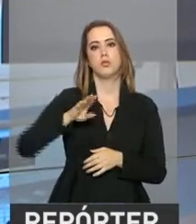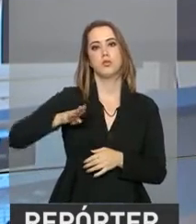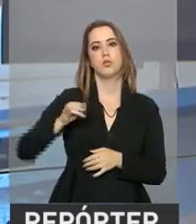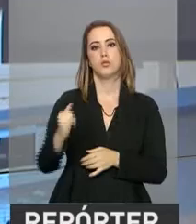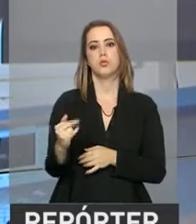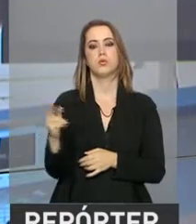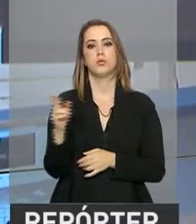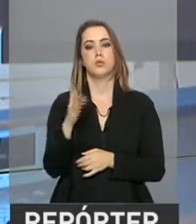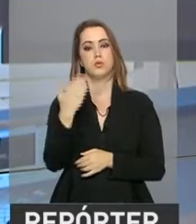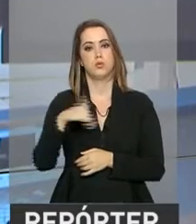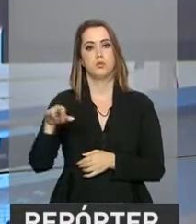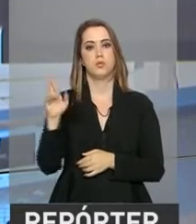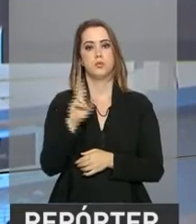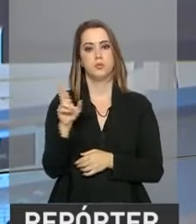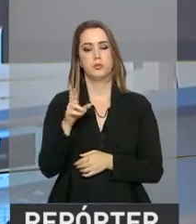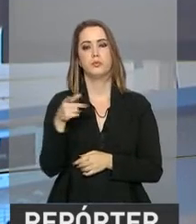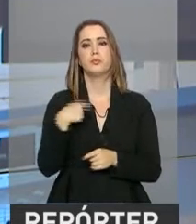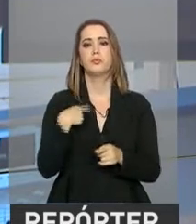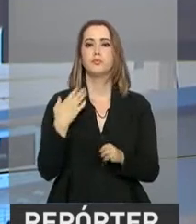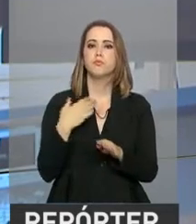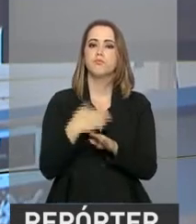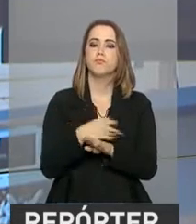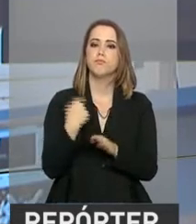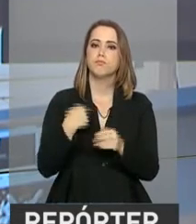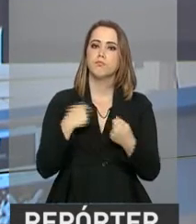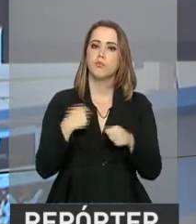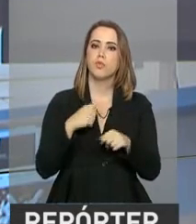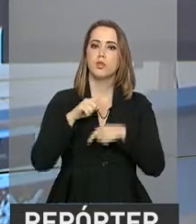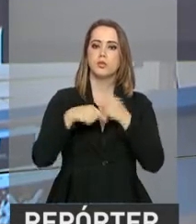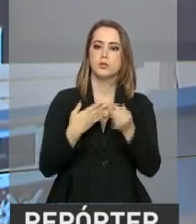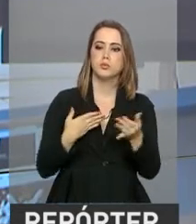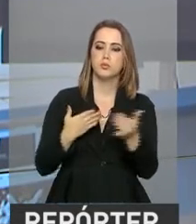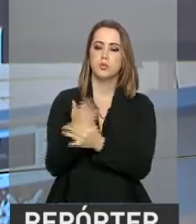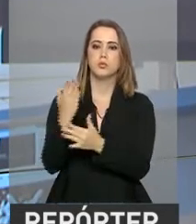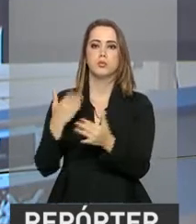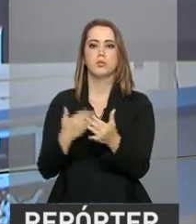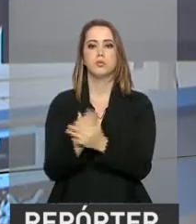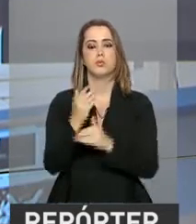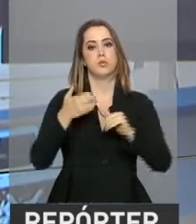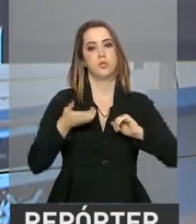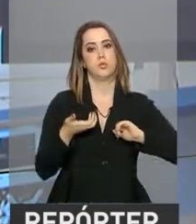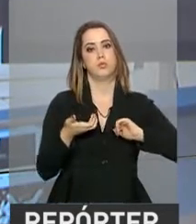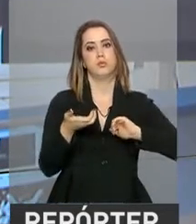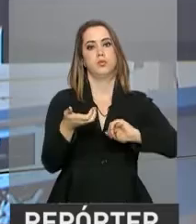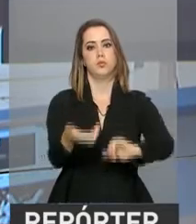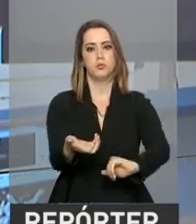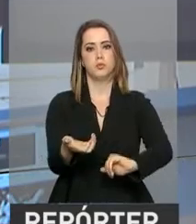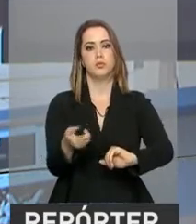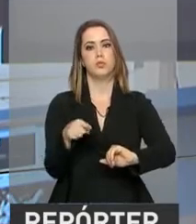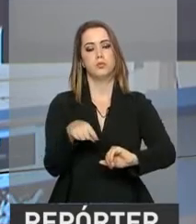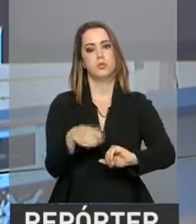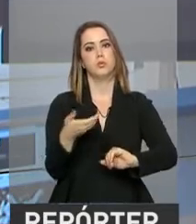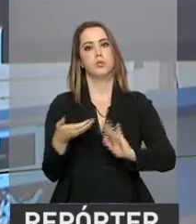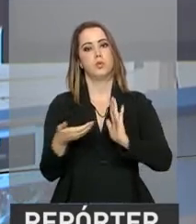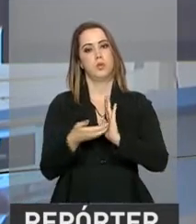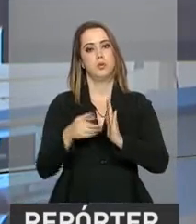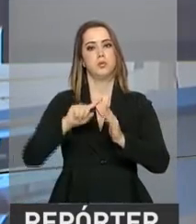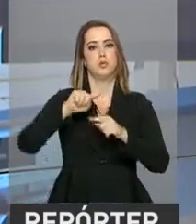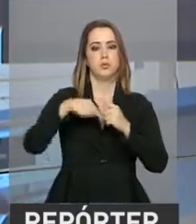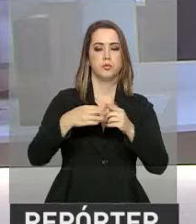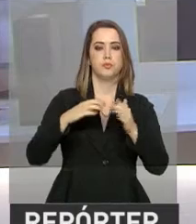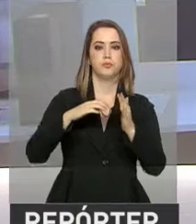de reais. Para entrar em vigor, a medida ainda tem de ser aprovada pelo plenário da Câmara e também o plenário do